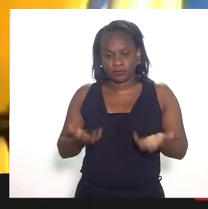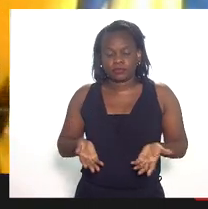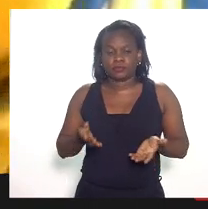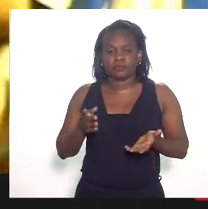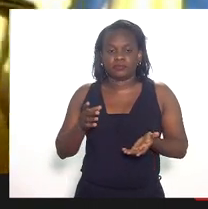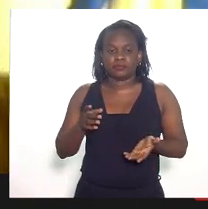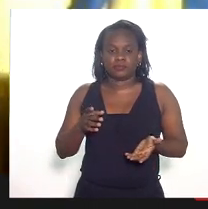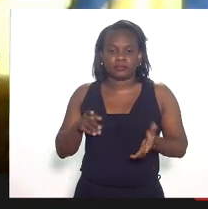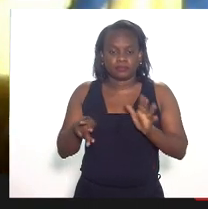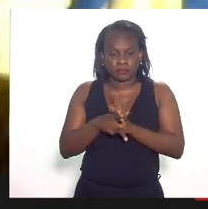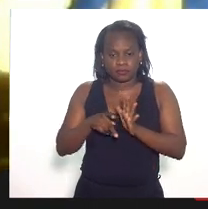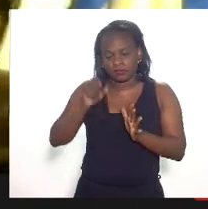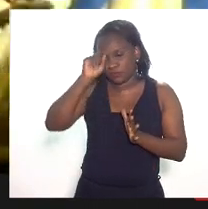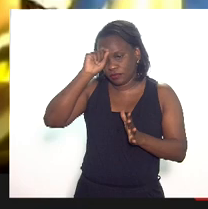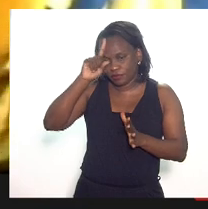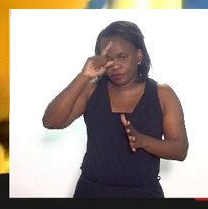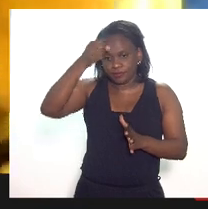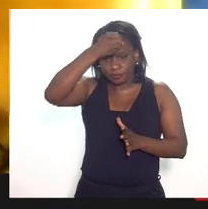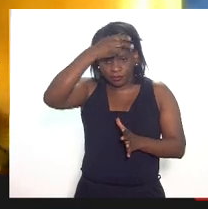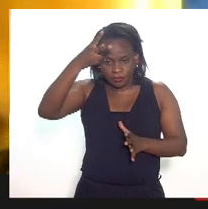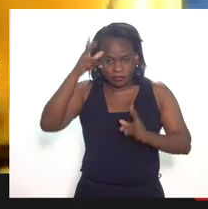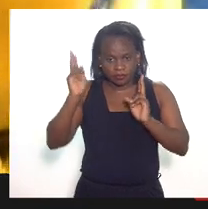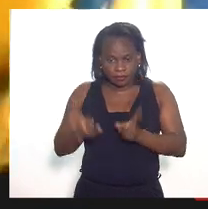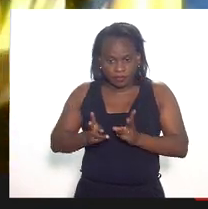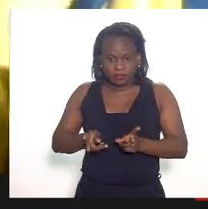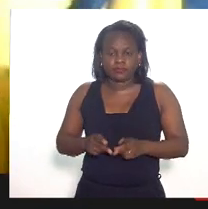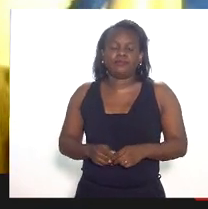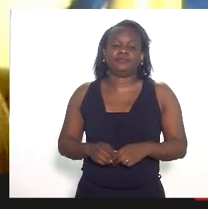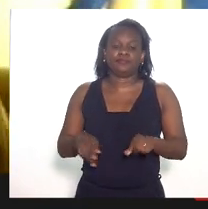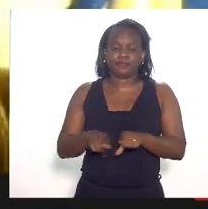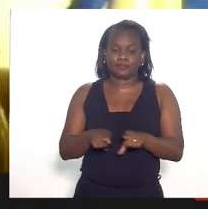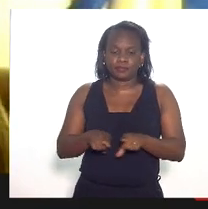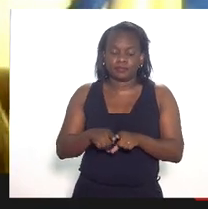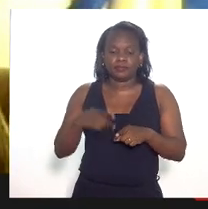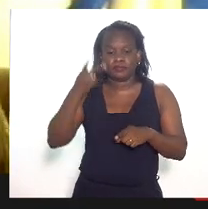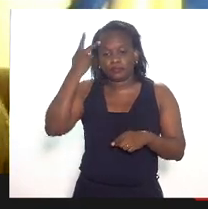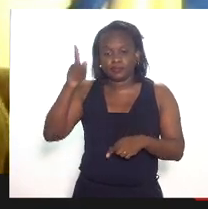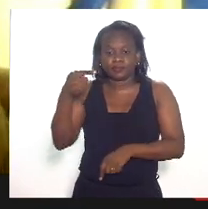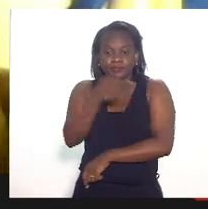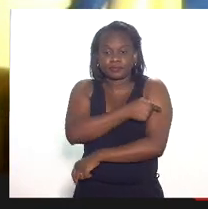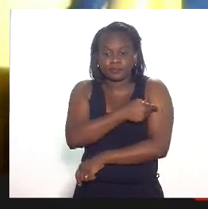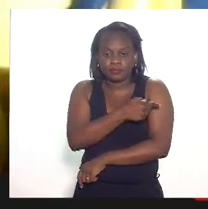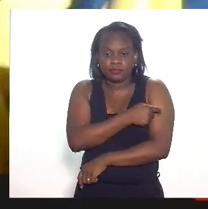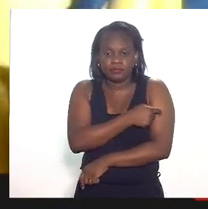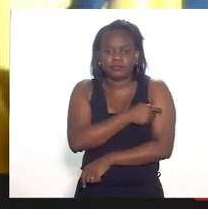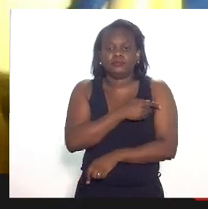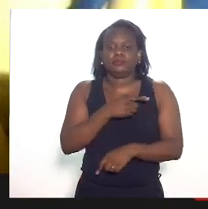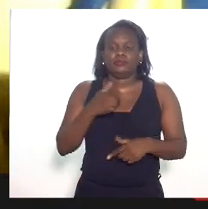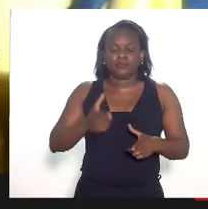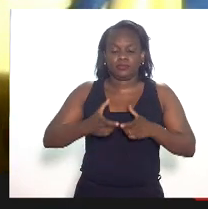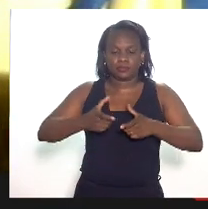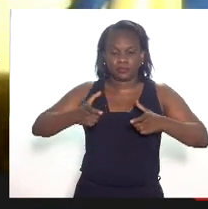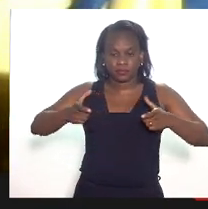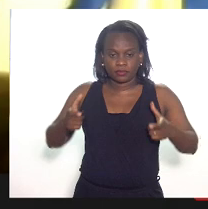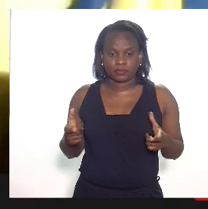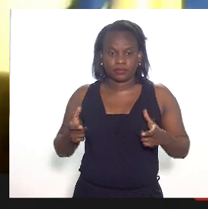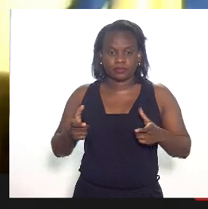leitos nas unidades municipais. A gente, em relação à vacinação, temos ampliado aí